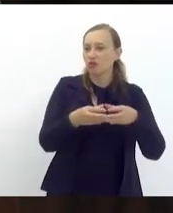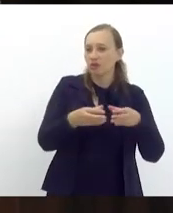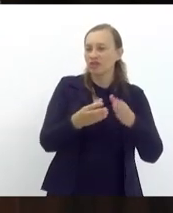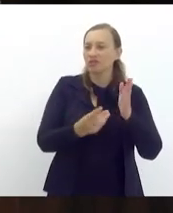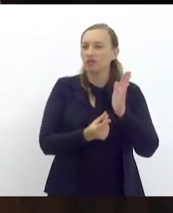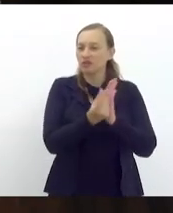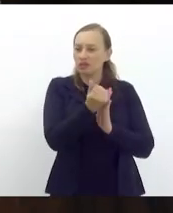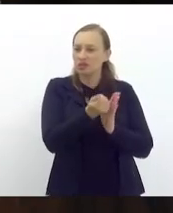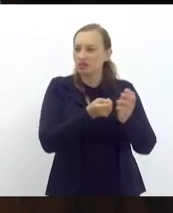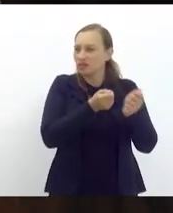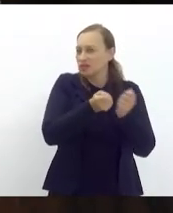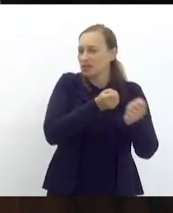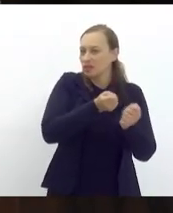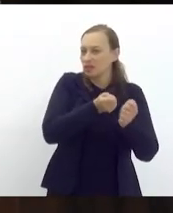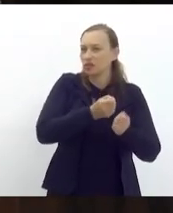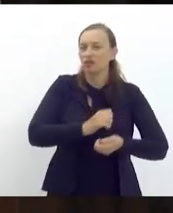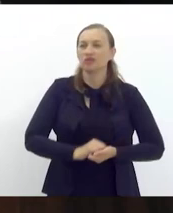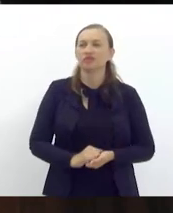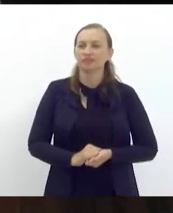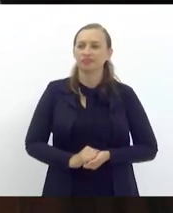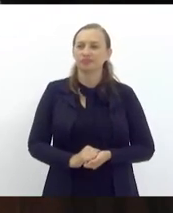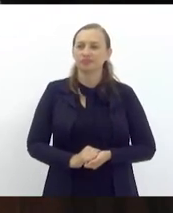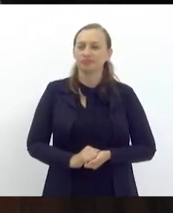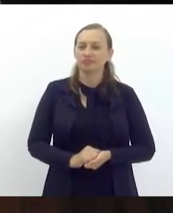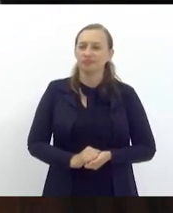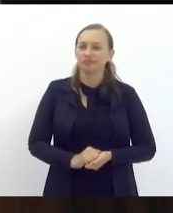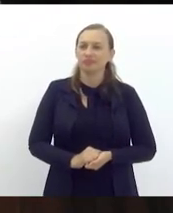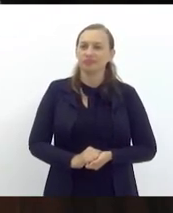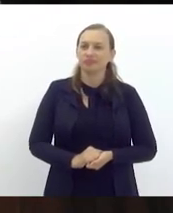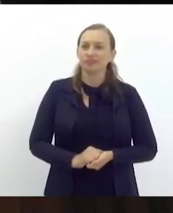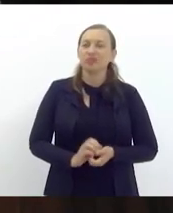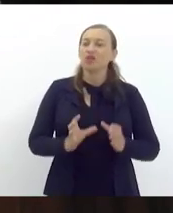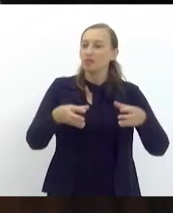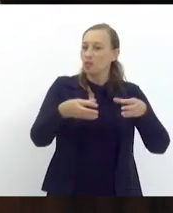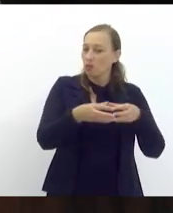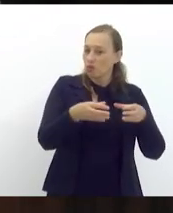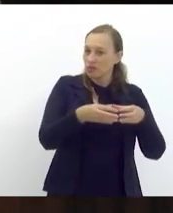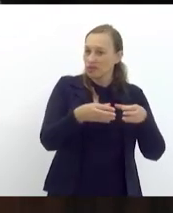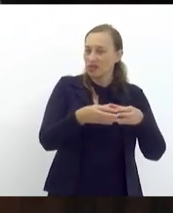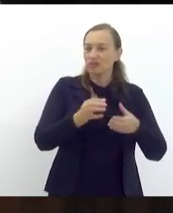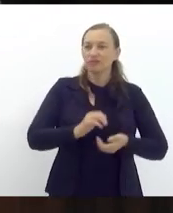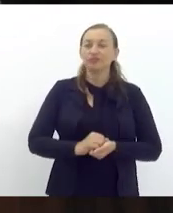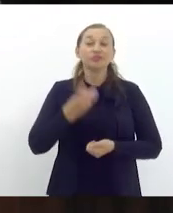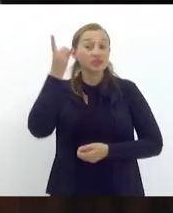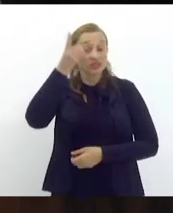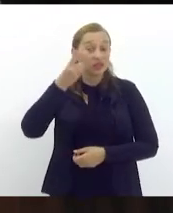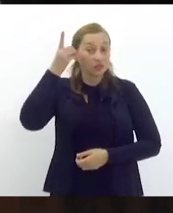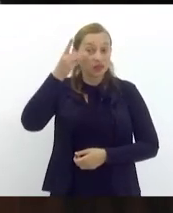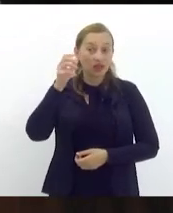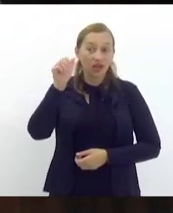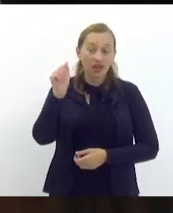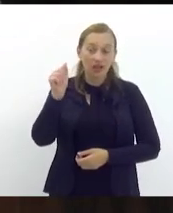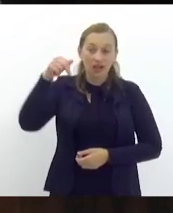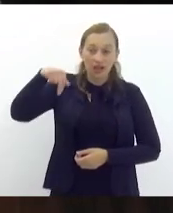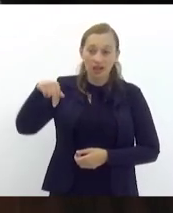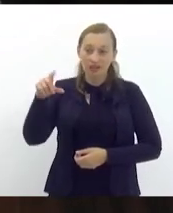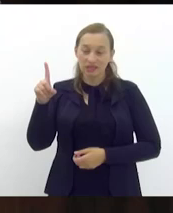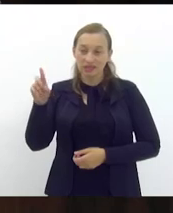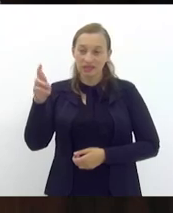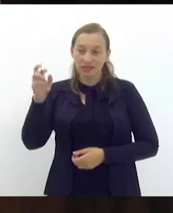orçamento finanças fiscalização financeira e controle para emitir parecer pela comissão deputado André Correia